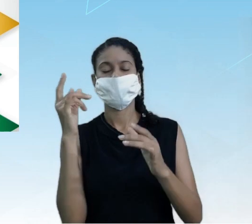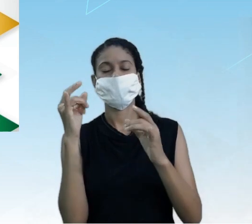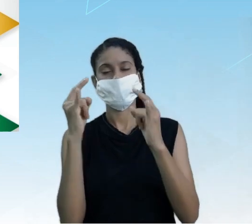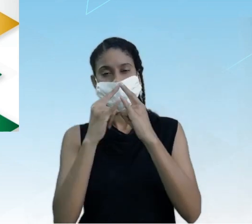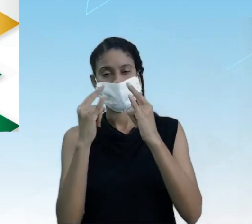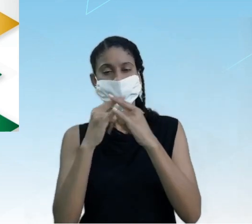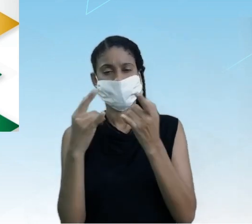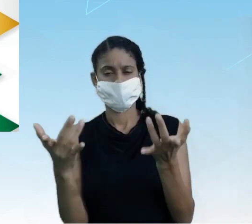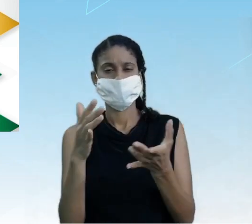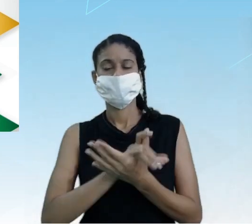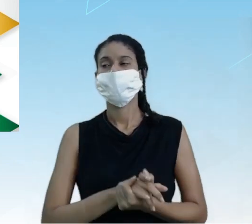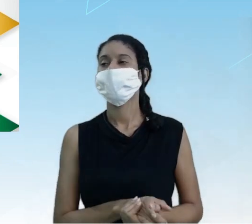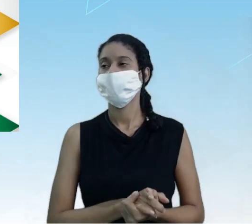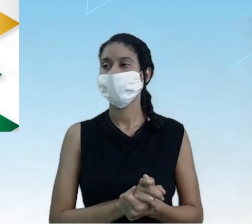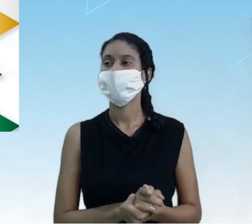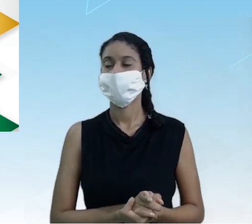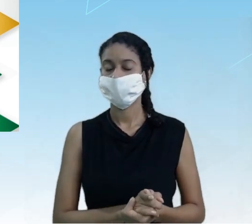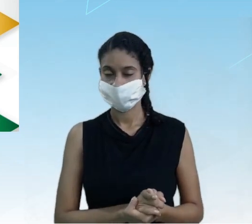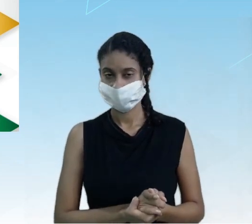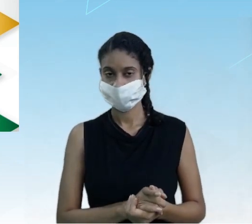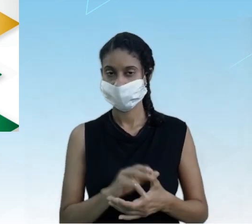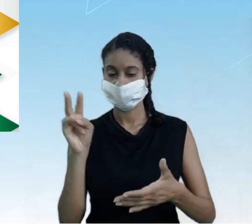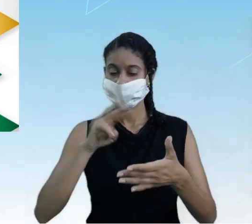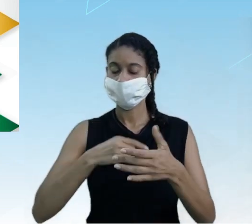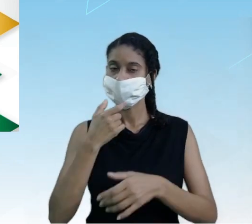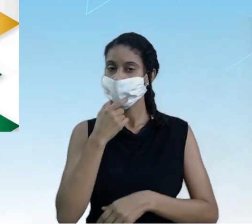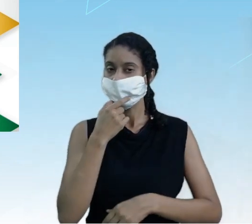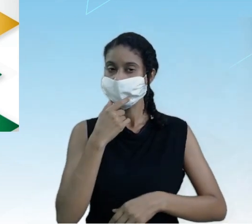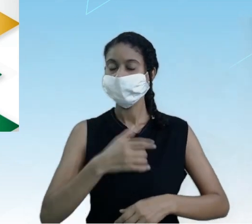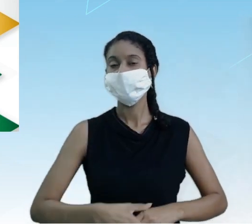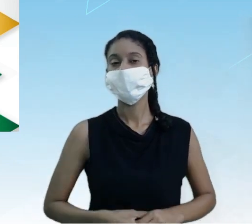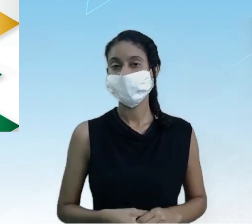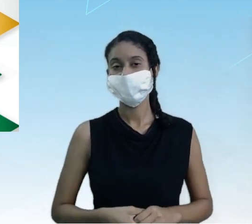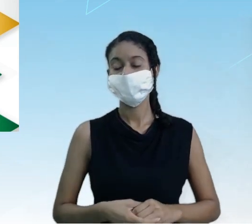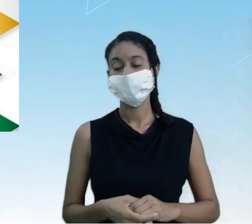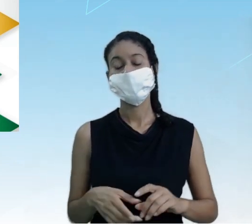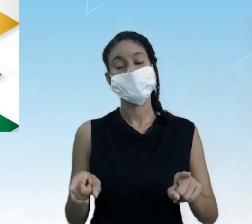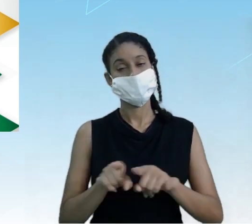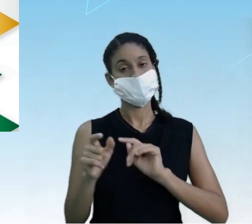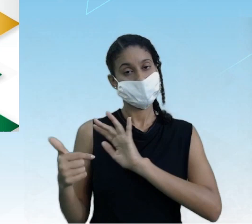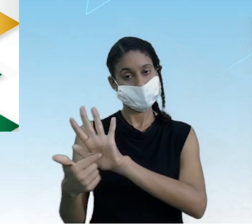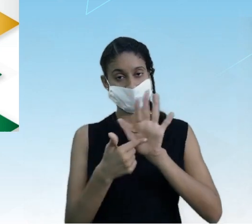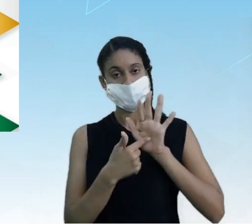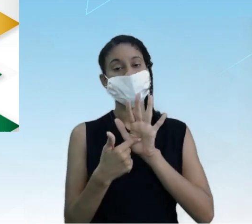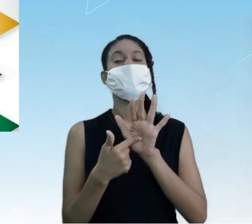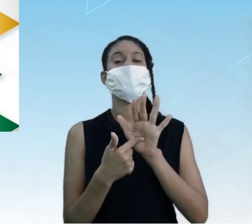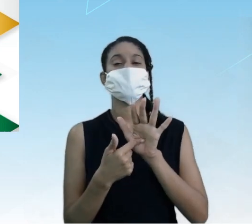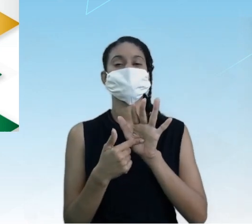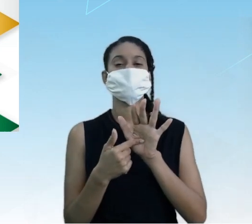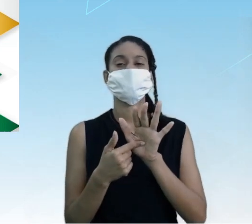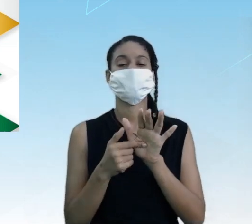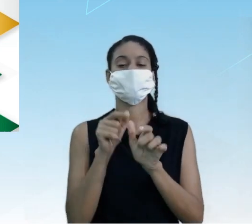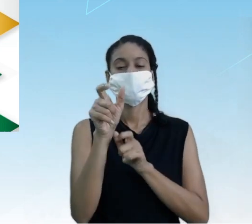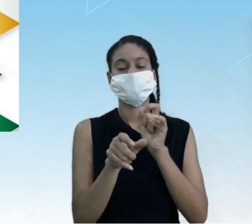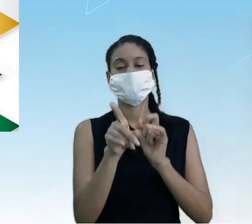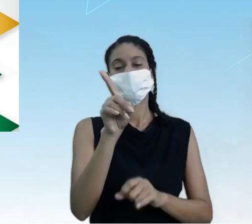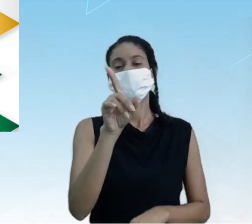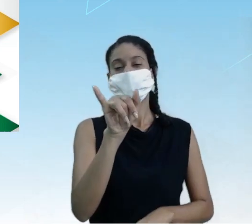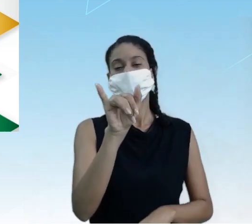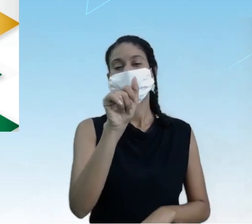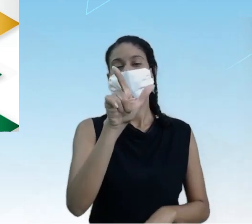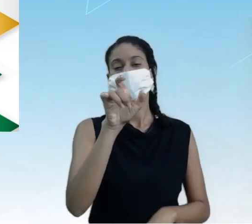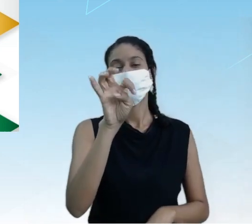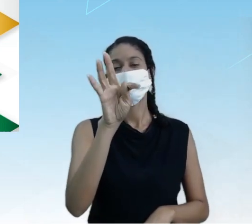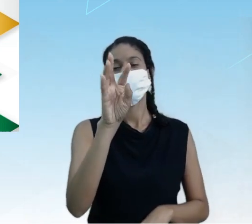their accents a clear British influence. E mostram no seu sotaque, né, nos seus dialetos,